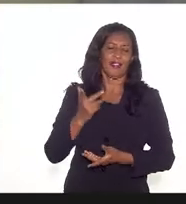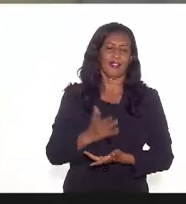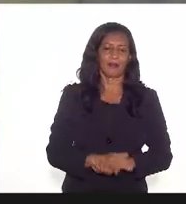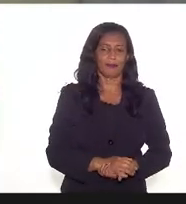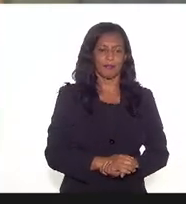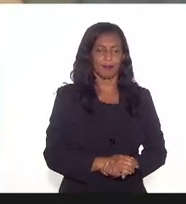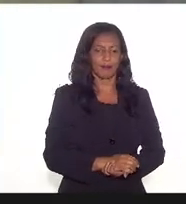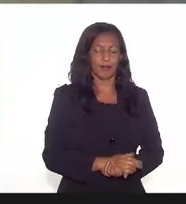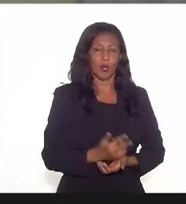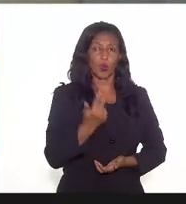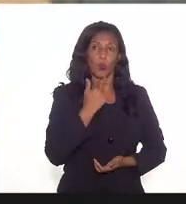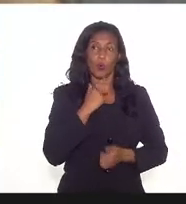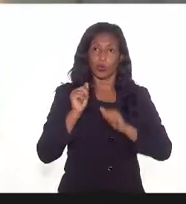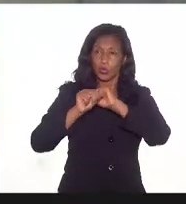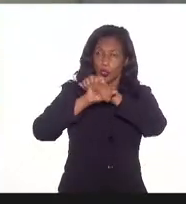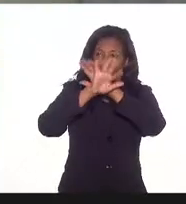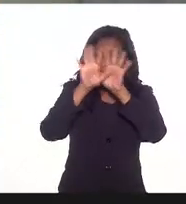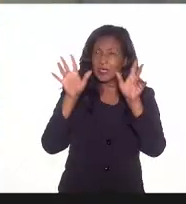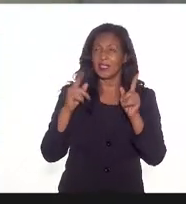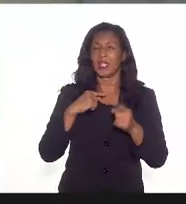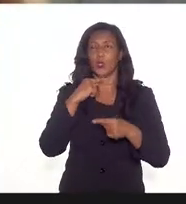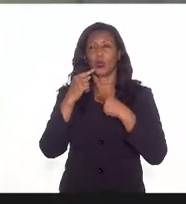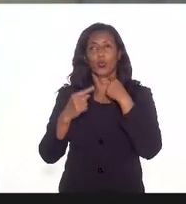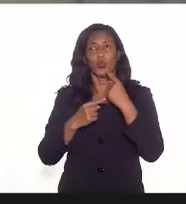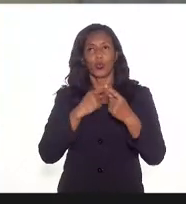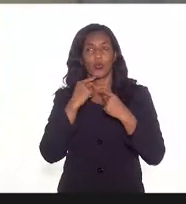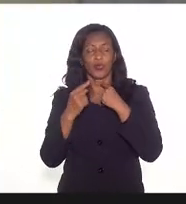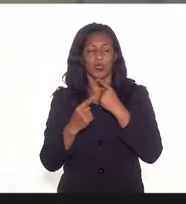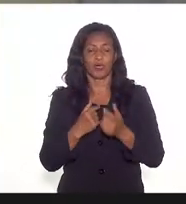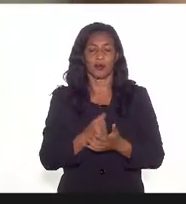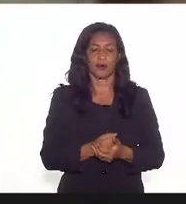possível, é de esclarecer, tirar dúvidas.